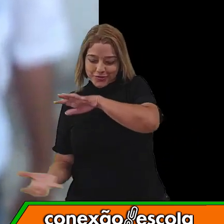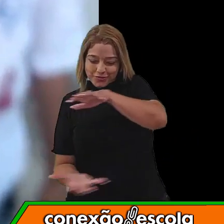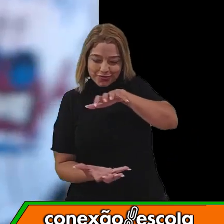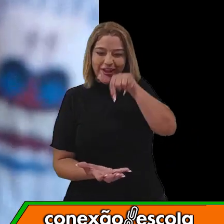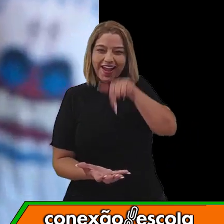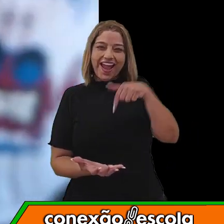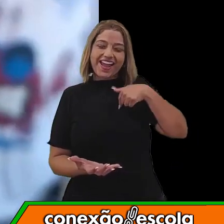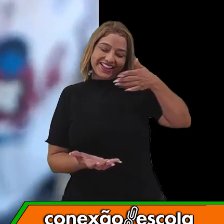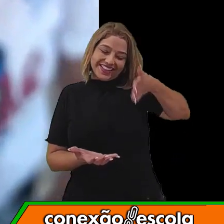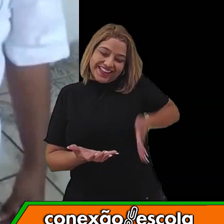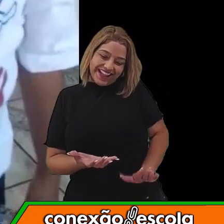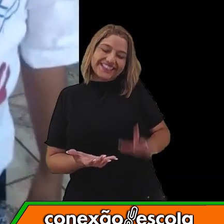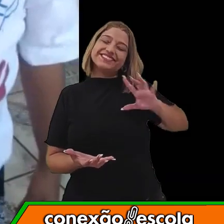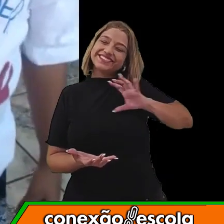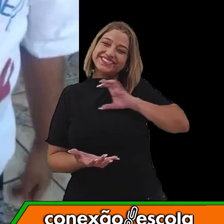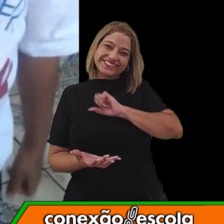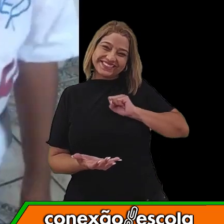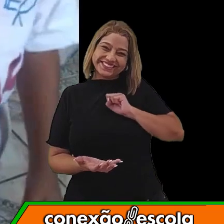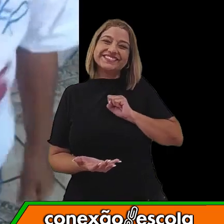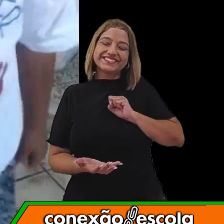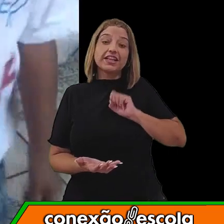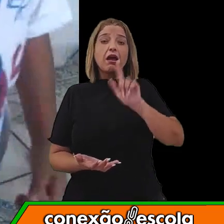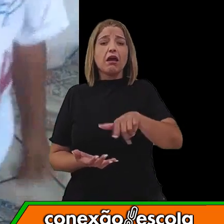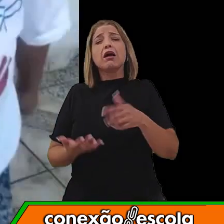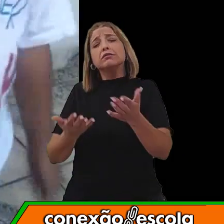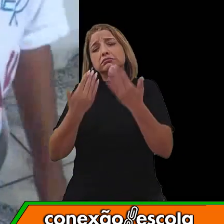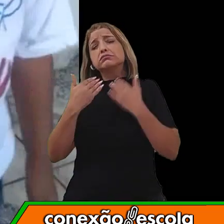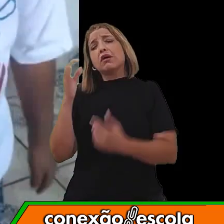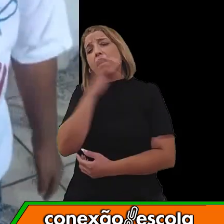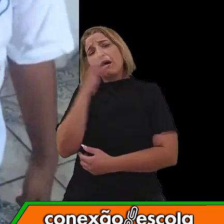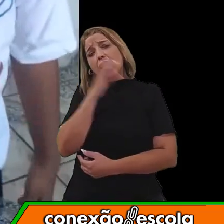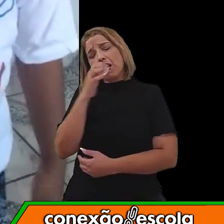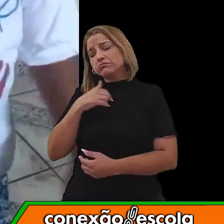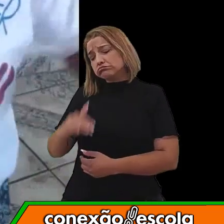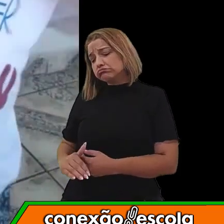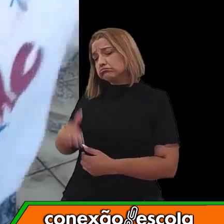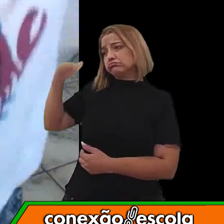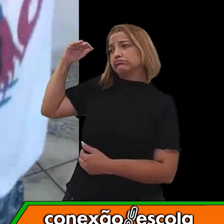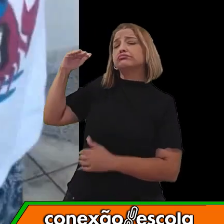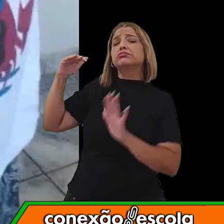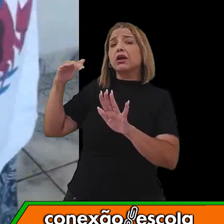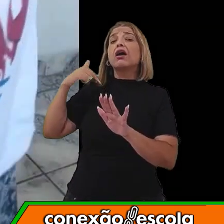depois eu cheguei. Me apresse, por favor, só que